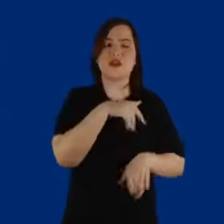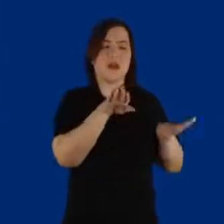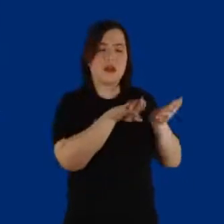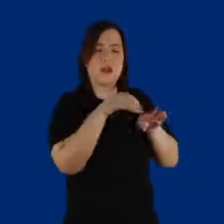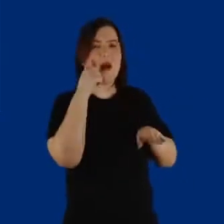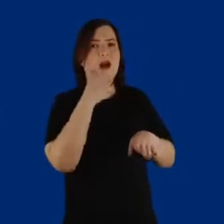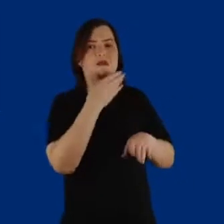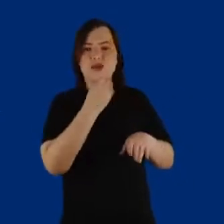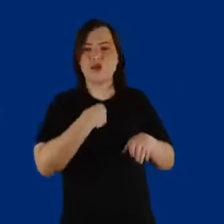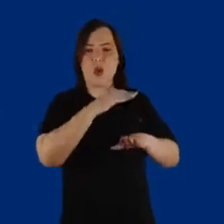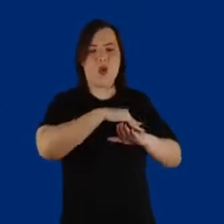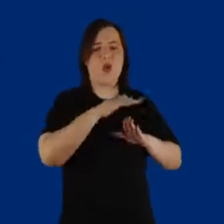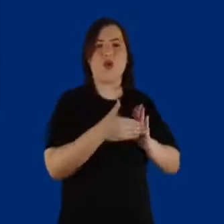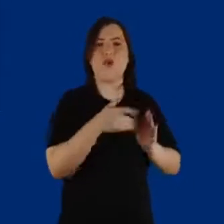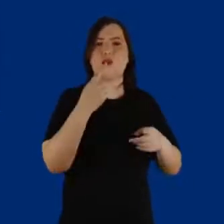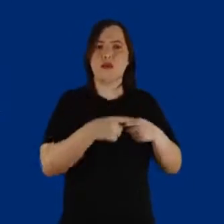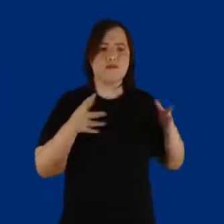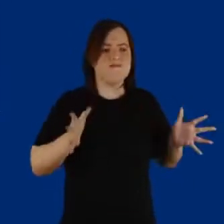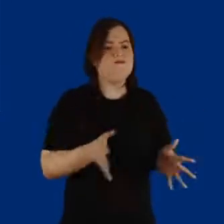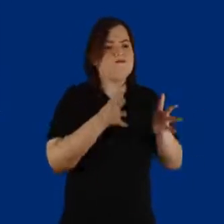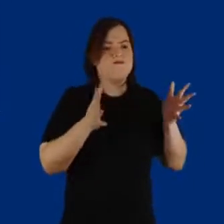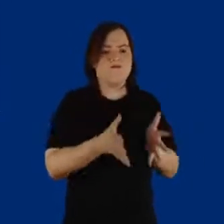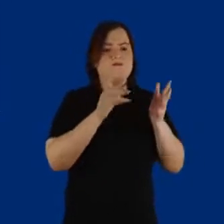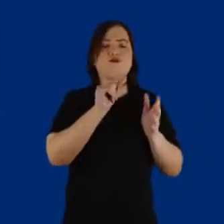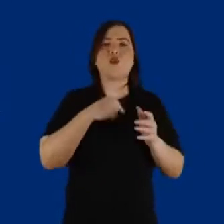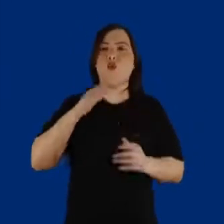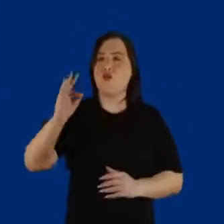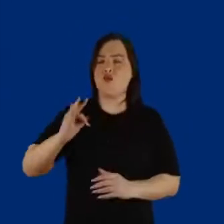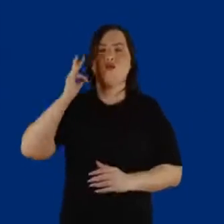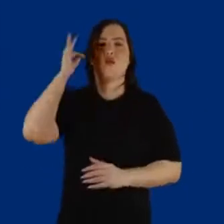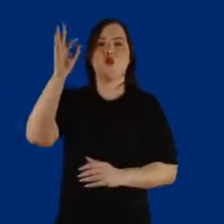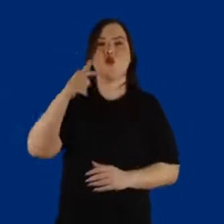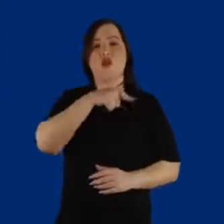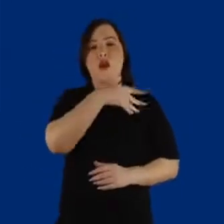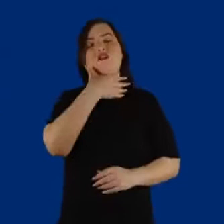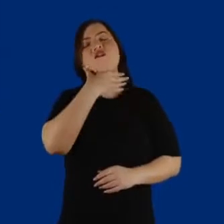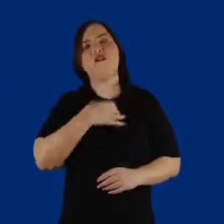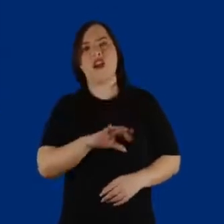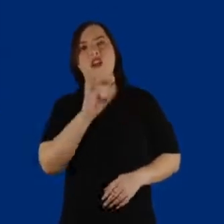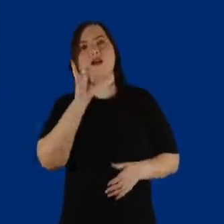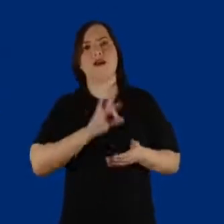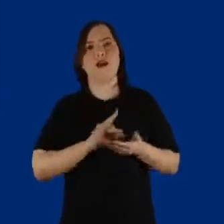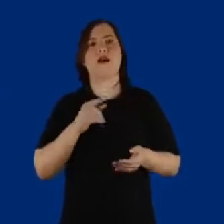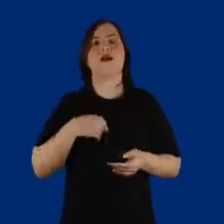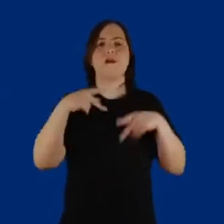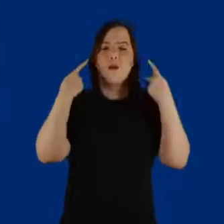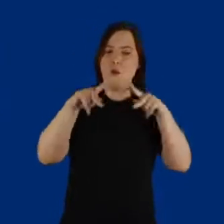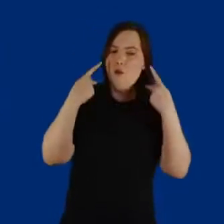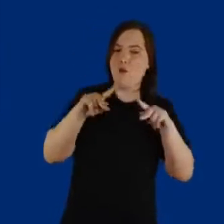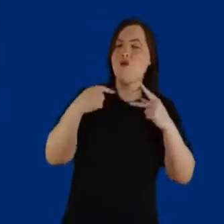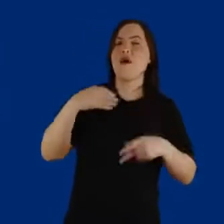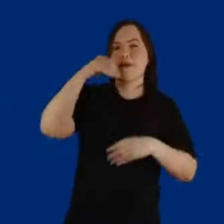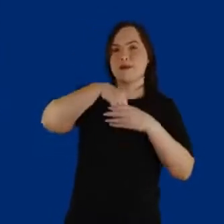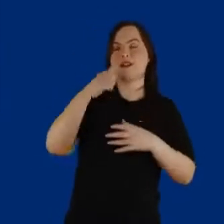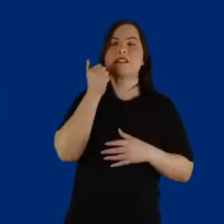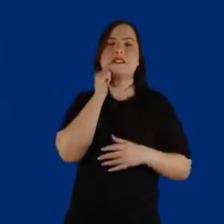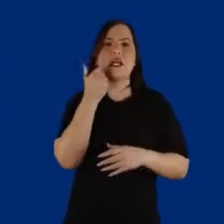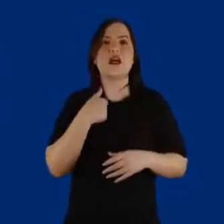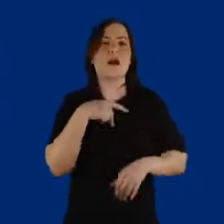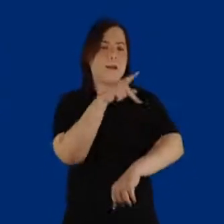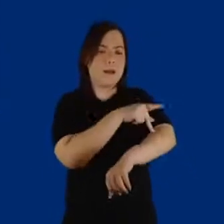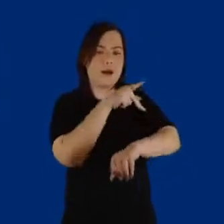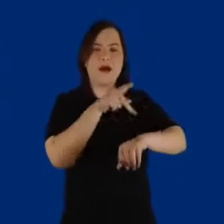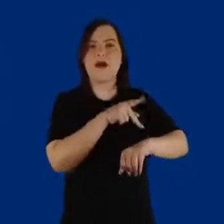professores, né, porque estão tocando o futuro. Então, o Freire realmente é um profeta cientista, um